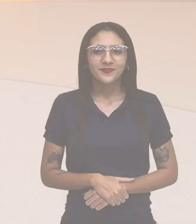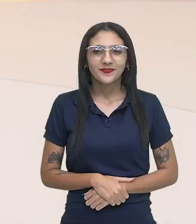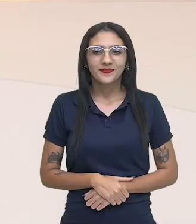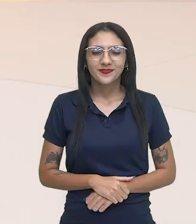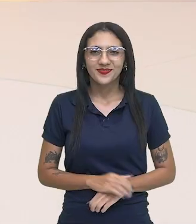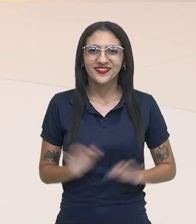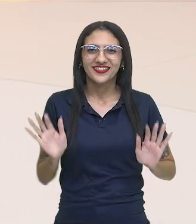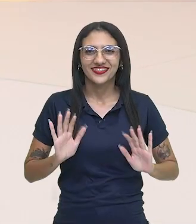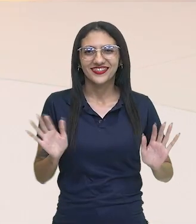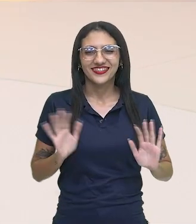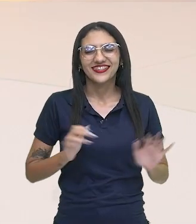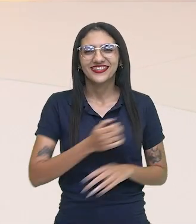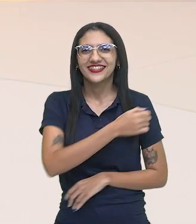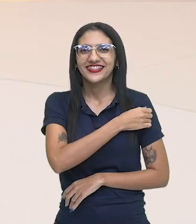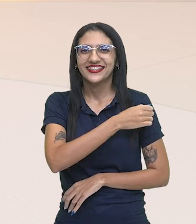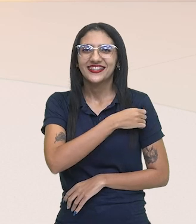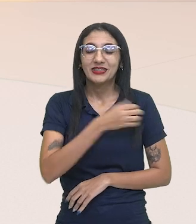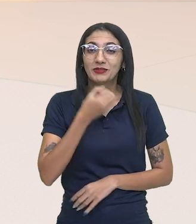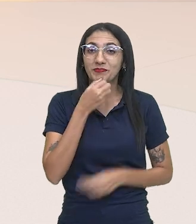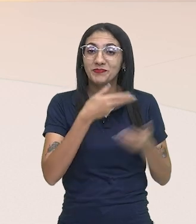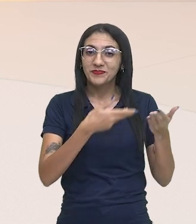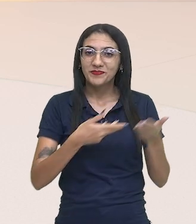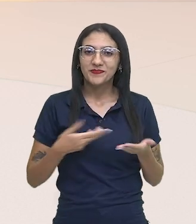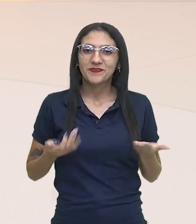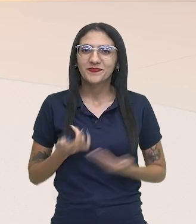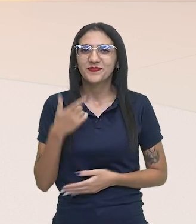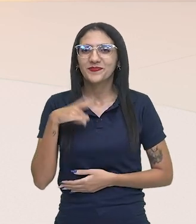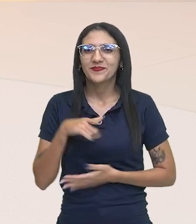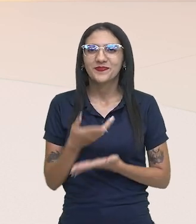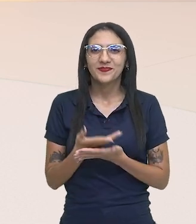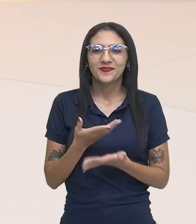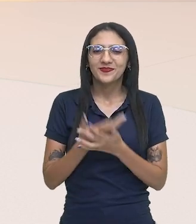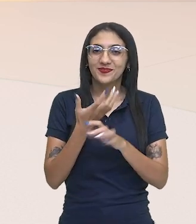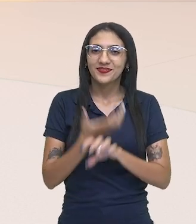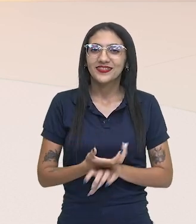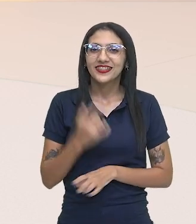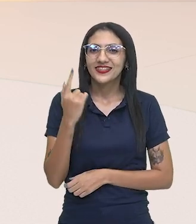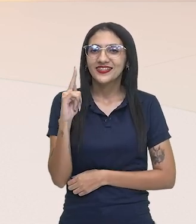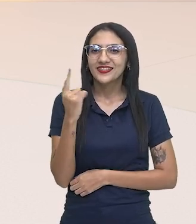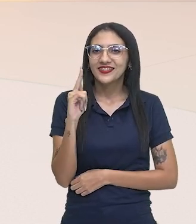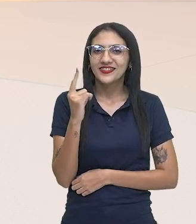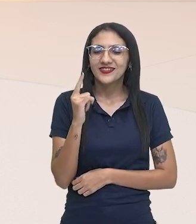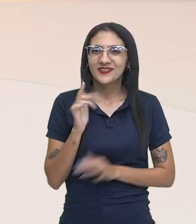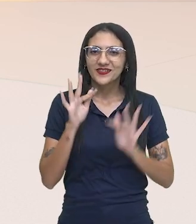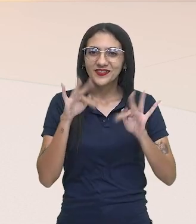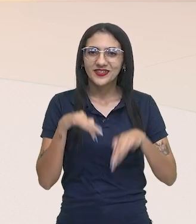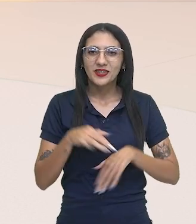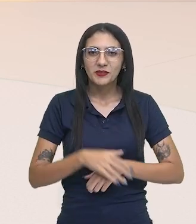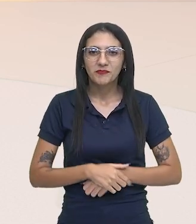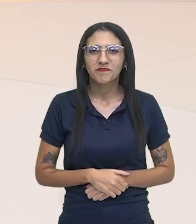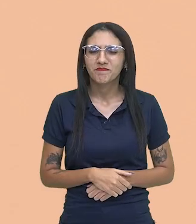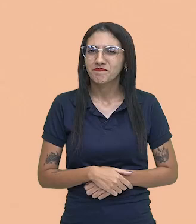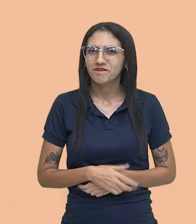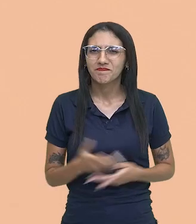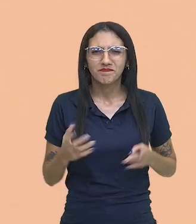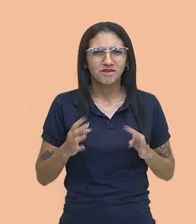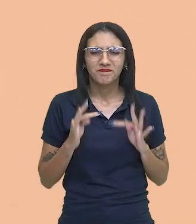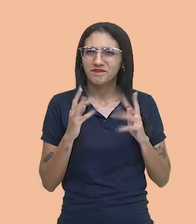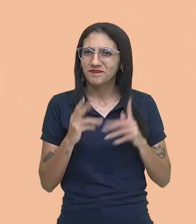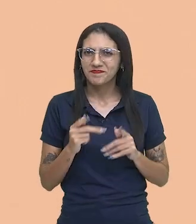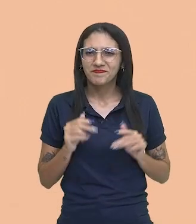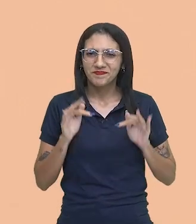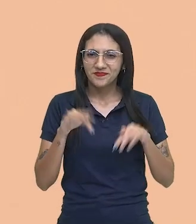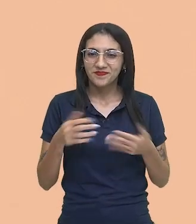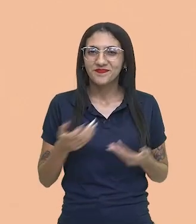Olá, pessoal, sejam todos bem-vindos aí a mais um momento das nossas aulas de geografia, o final, né? Tudo tem um fim, tudo acaba,